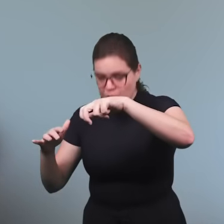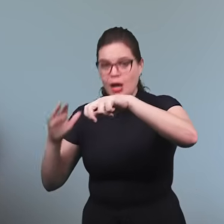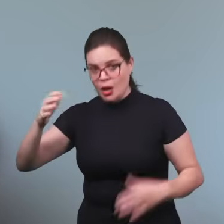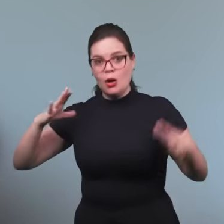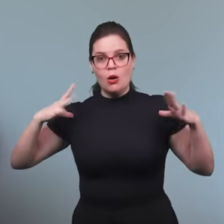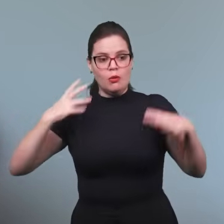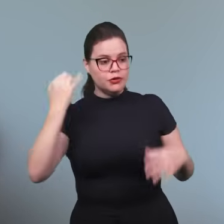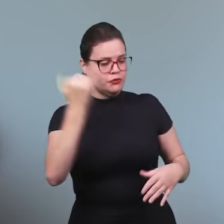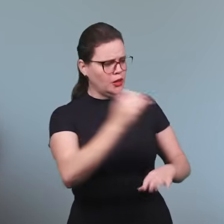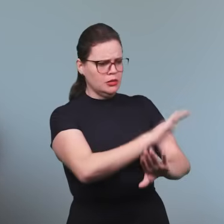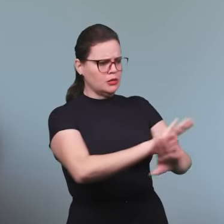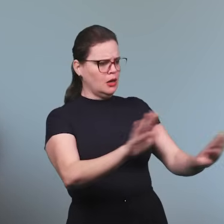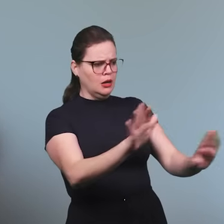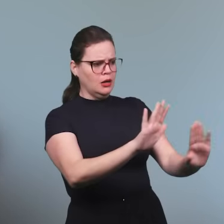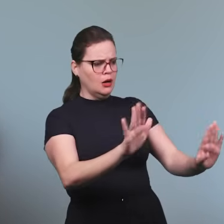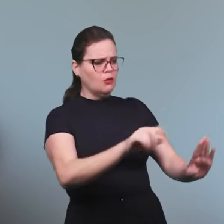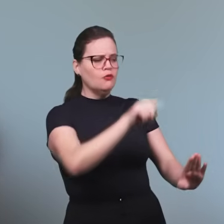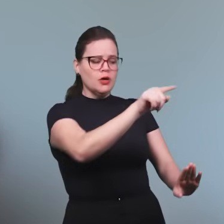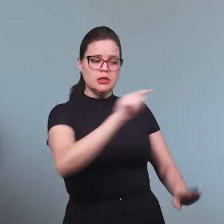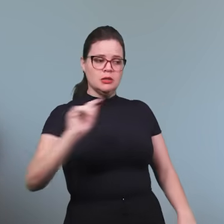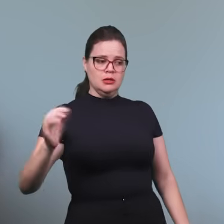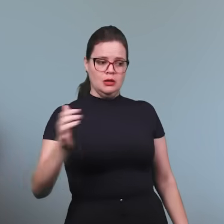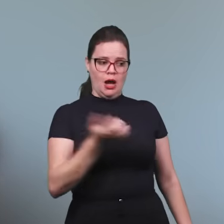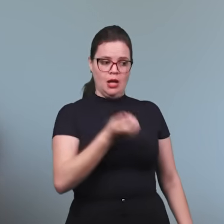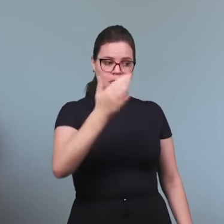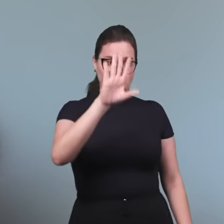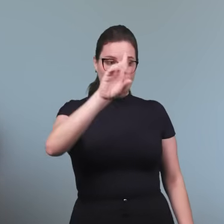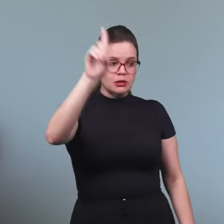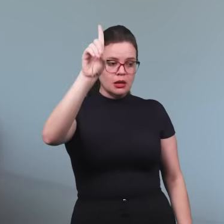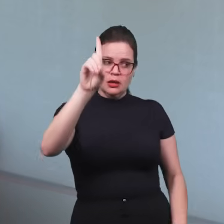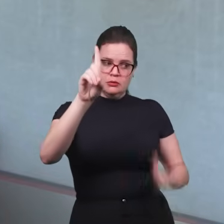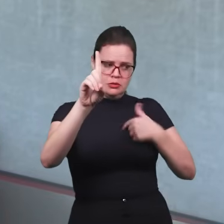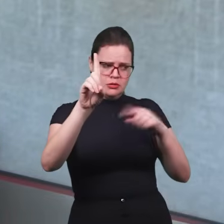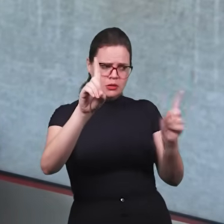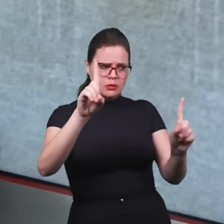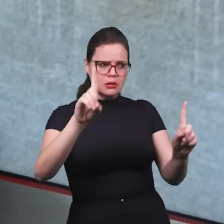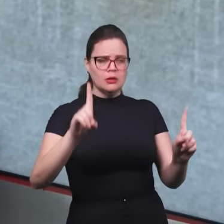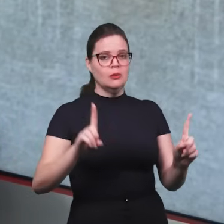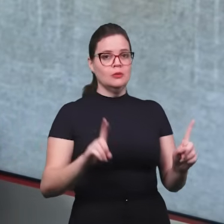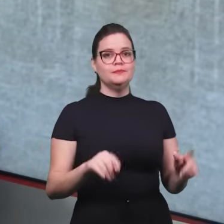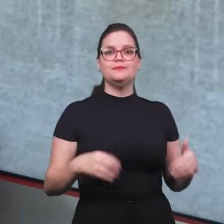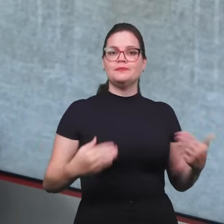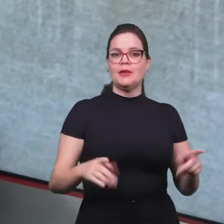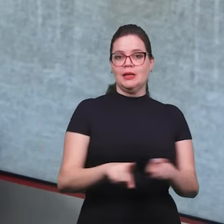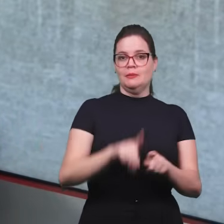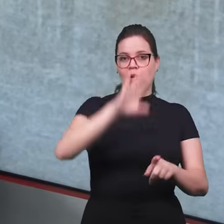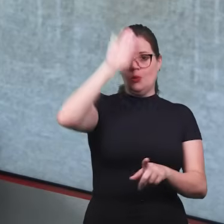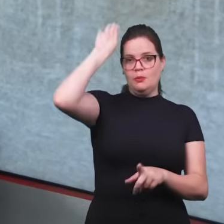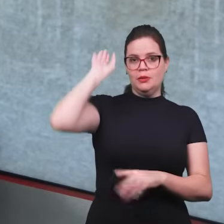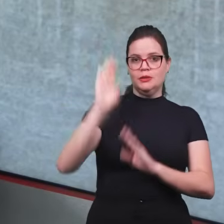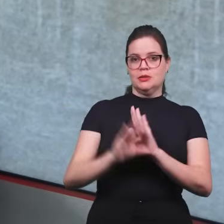o apóstolo João assim: adora a Deus. Também em Romanos capítulo